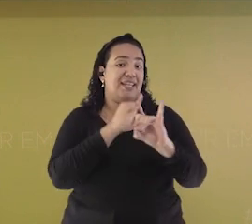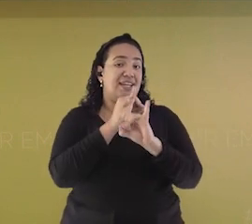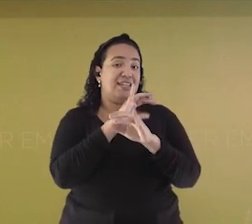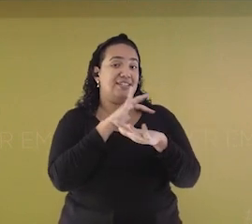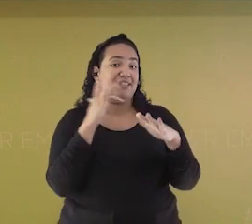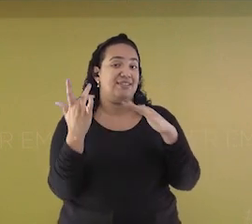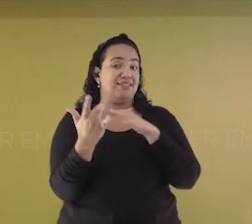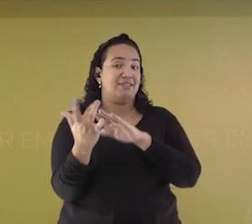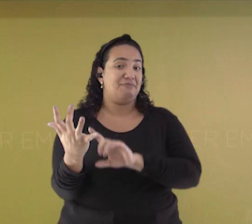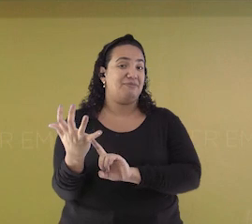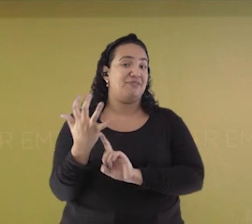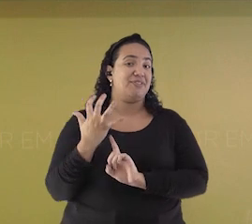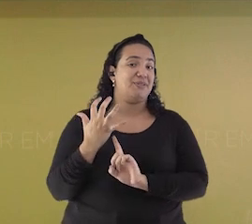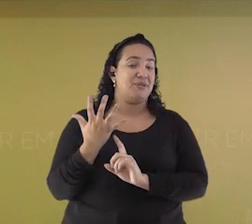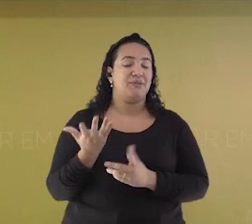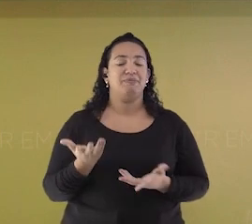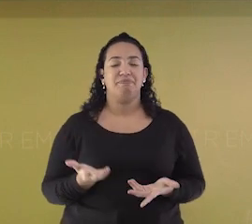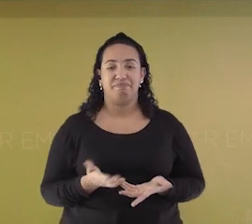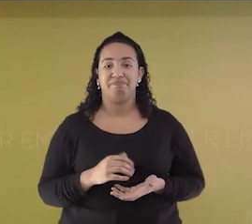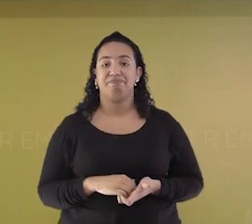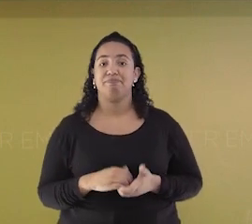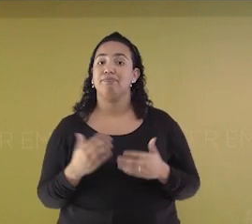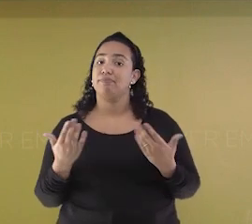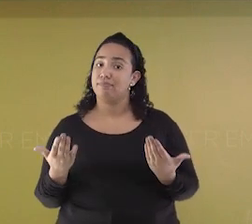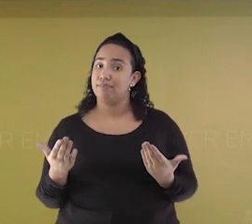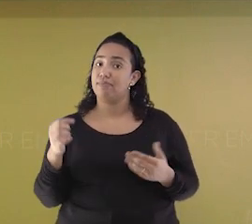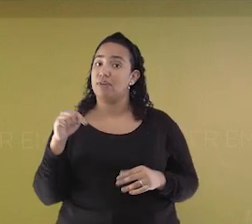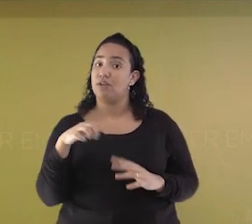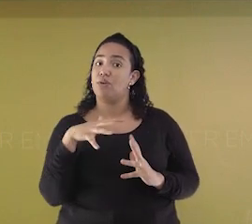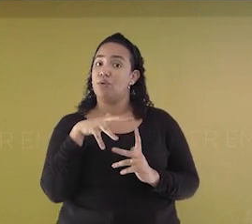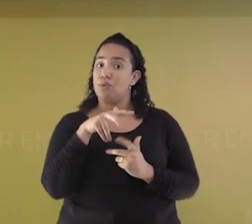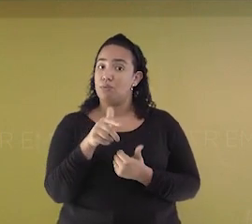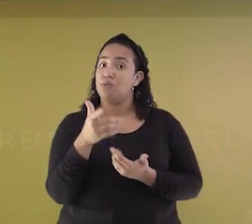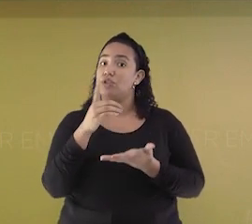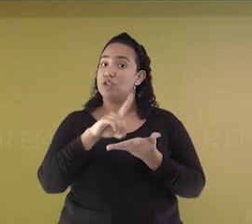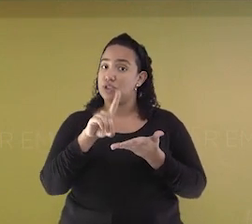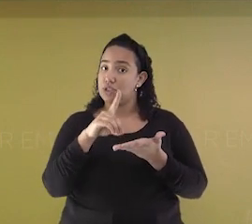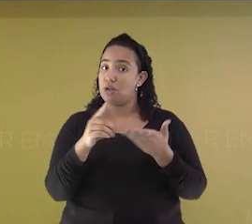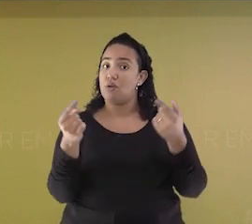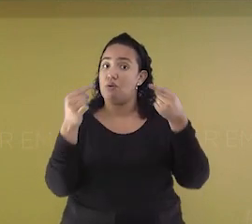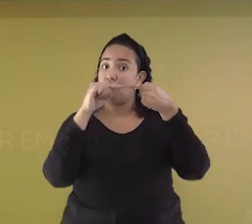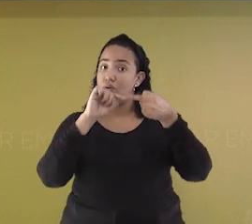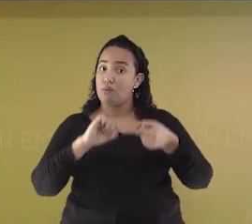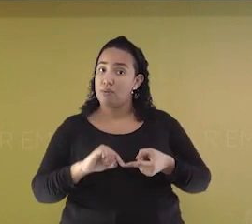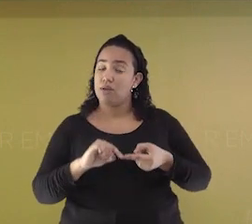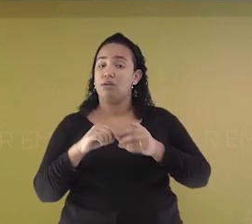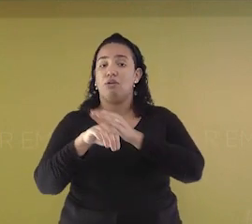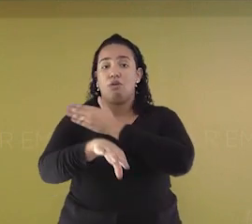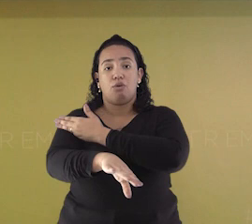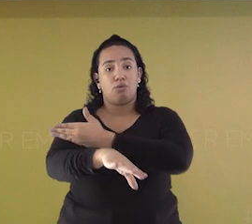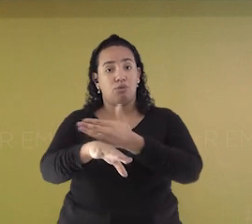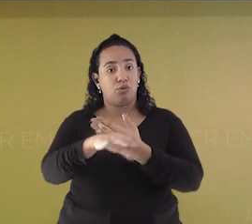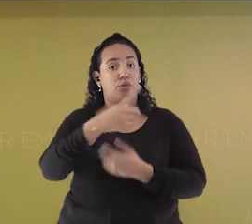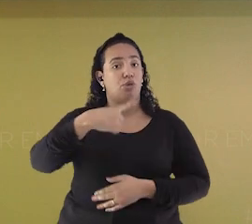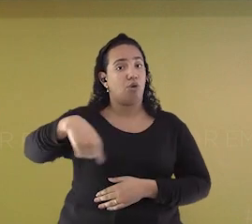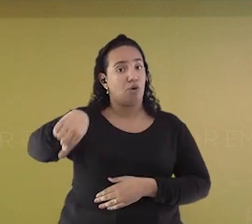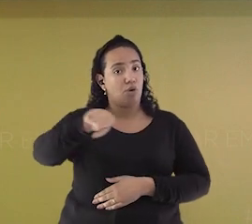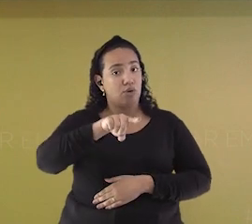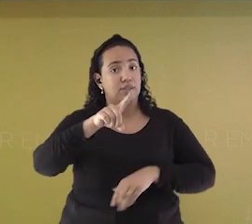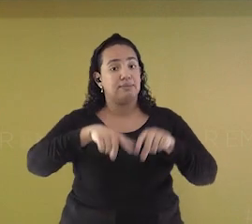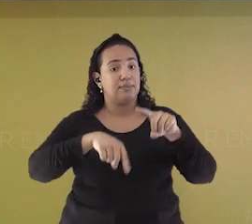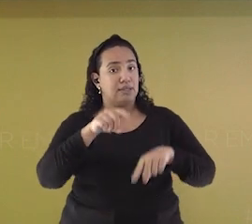nas redes sociais. Então, o mundo digital tem muito a ver com os nossos hábitos de